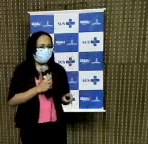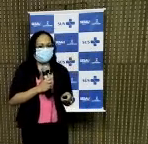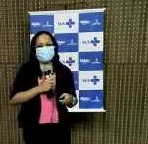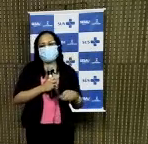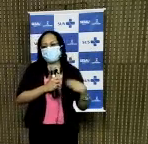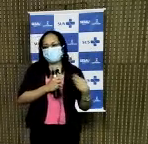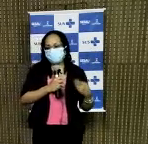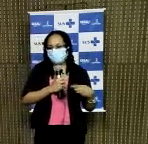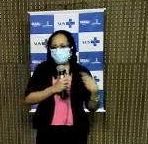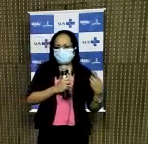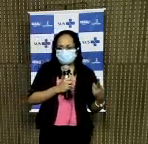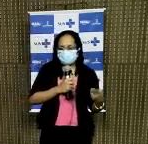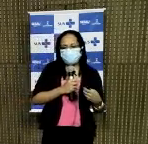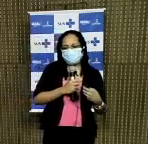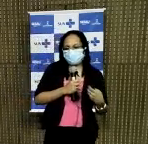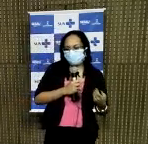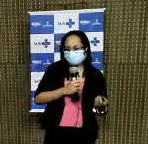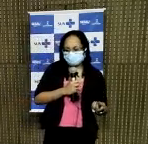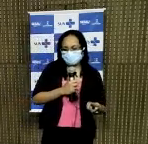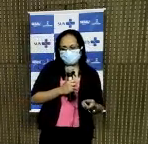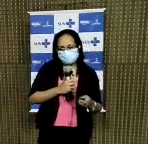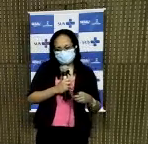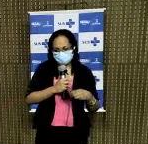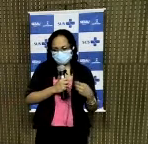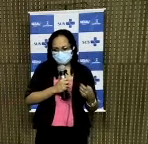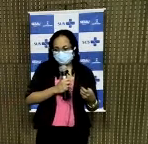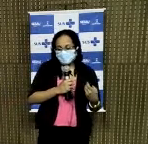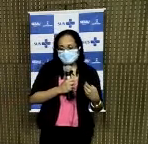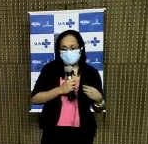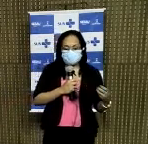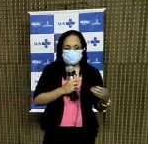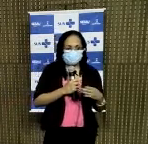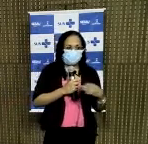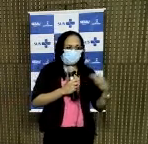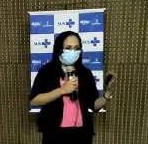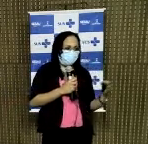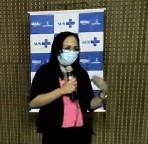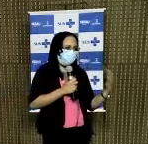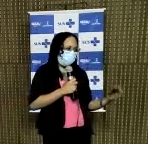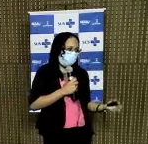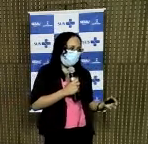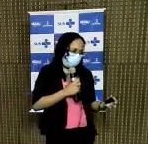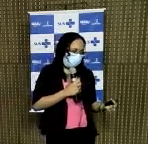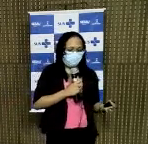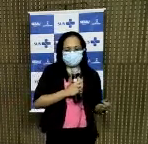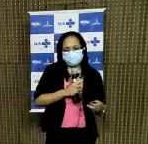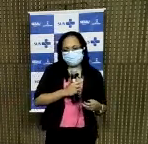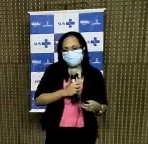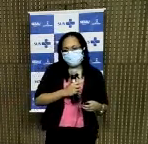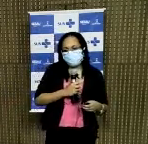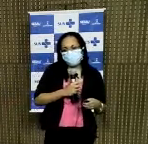às demandas, realizando os outros testes dentro da unidade. Isso acabou dificultando o atendimento dessa população